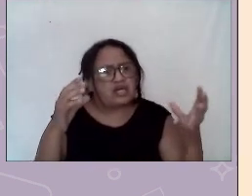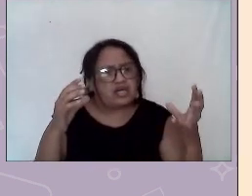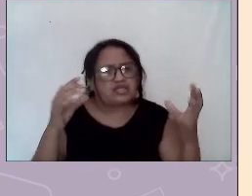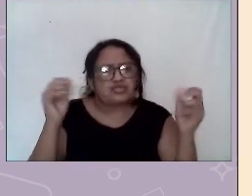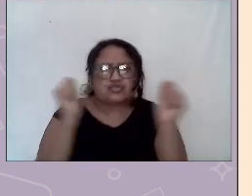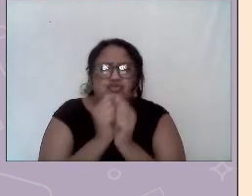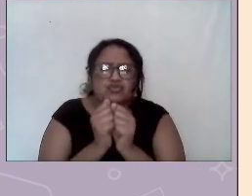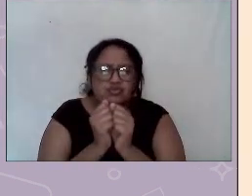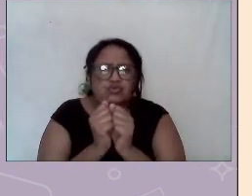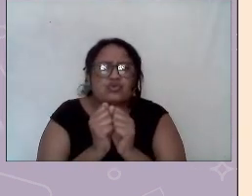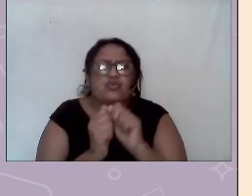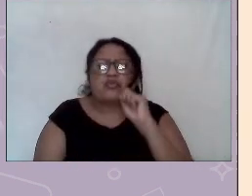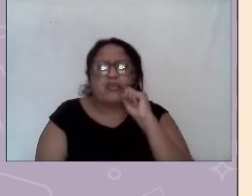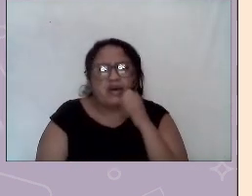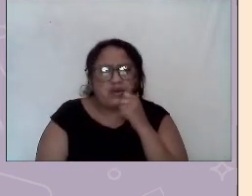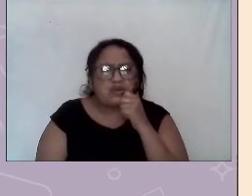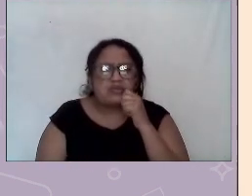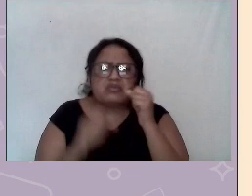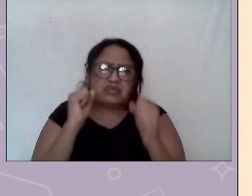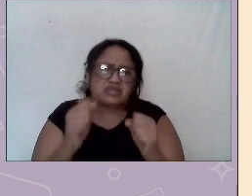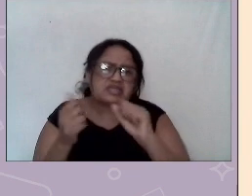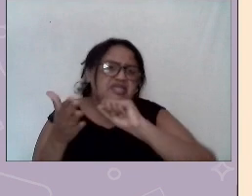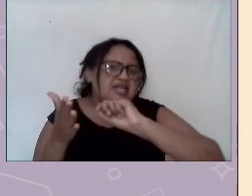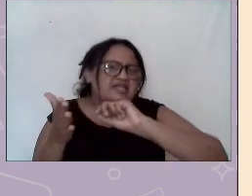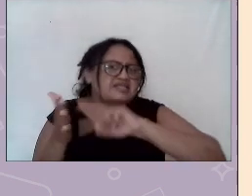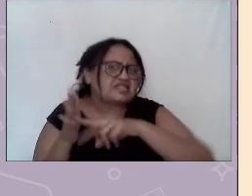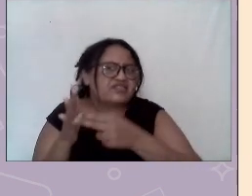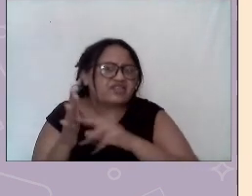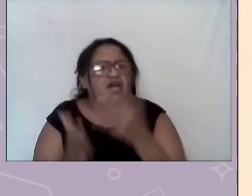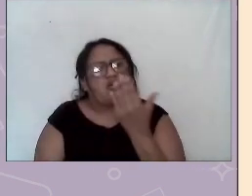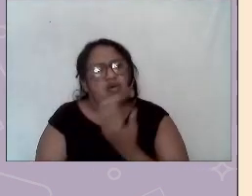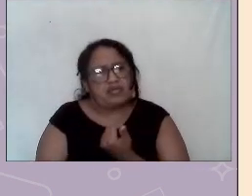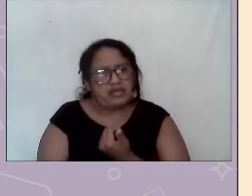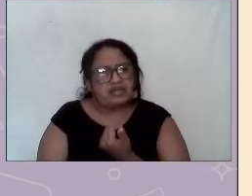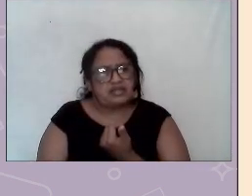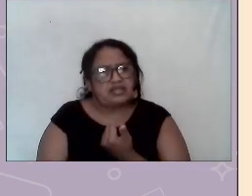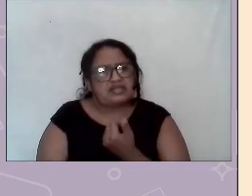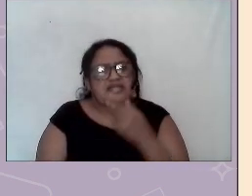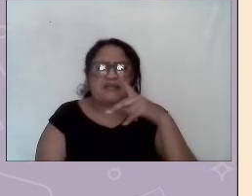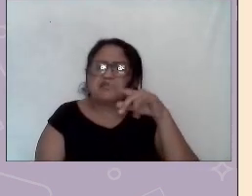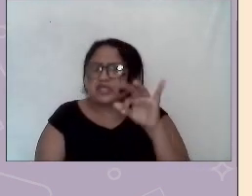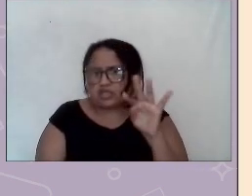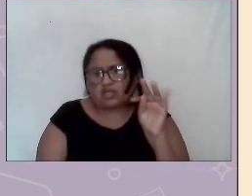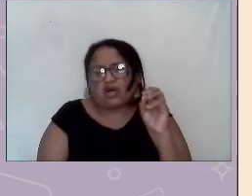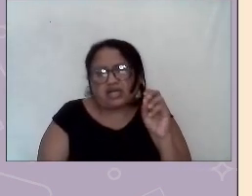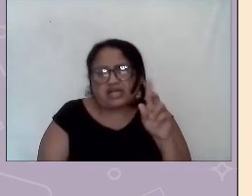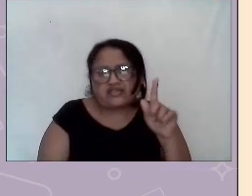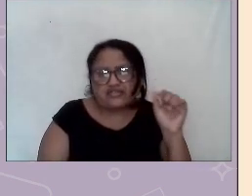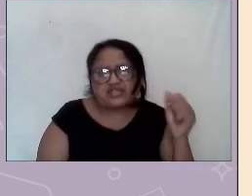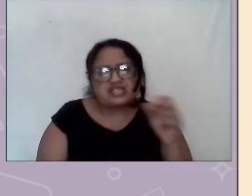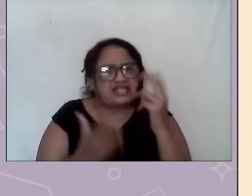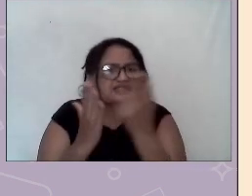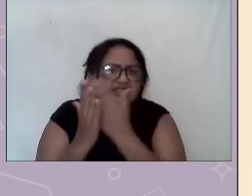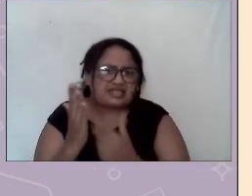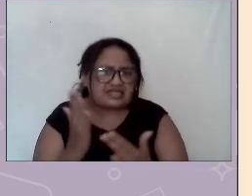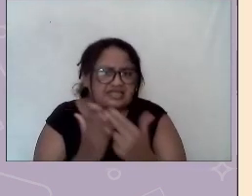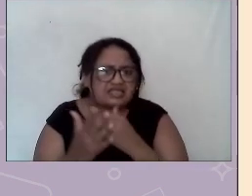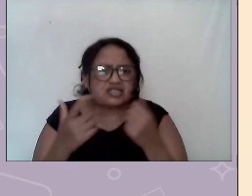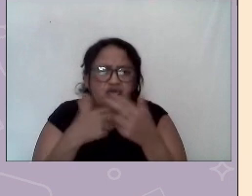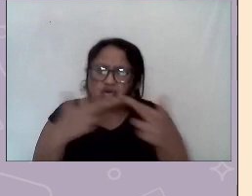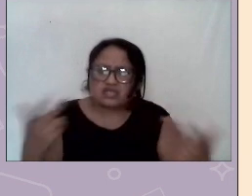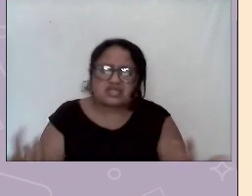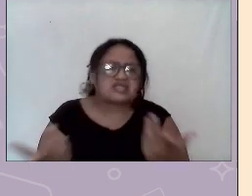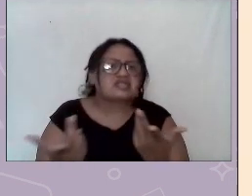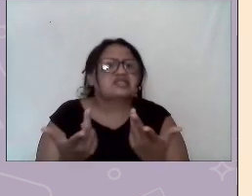poderia significar comer isso é pictografia são desenhos de coisas e objetos